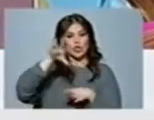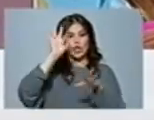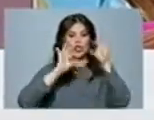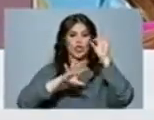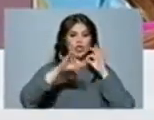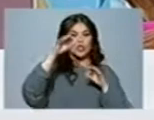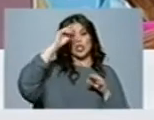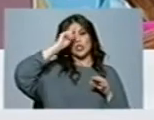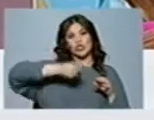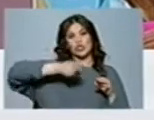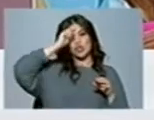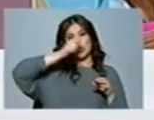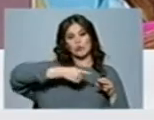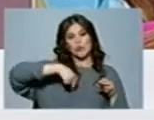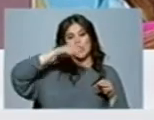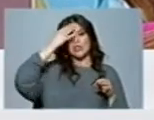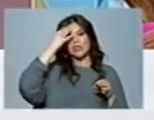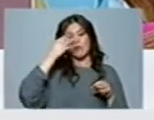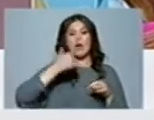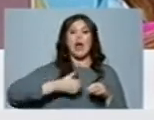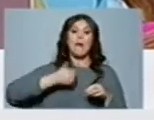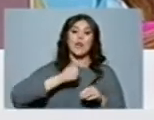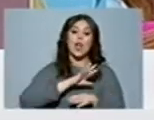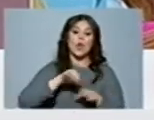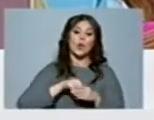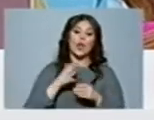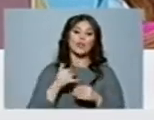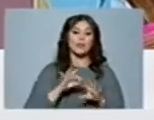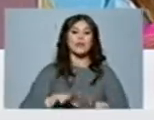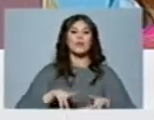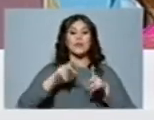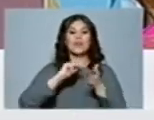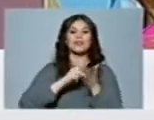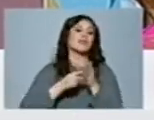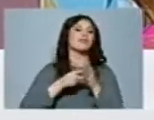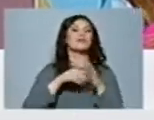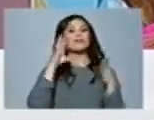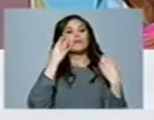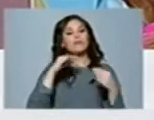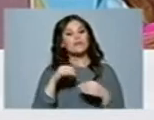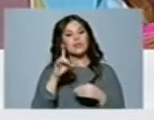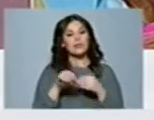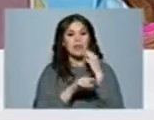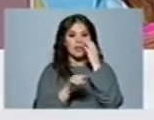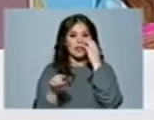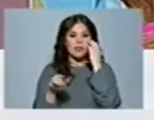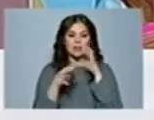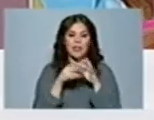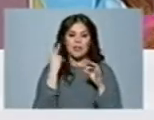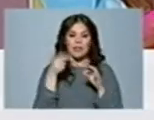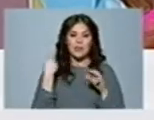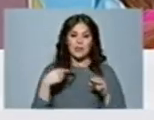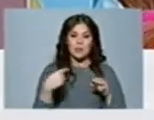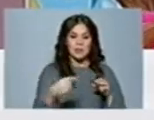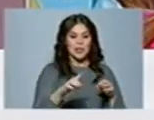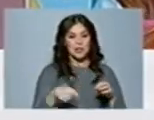aqueles que nós achamos que um deles se enquadram melhor, para depois eles evoluírem com as técnicas que nós lhes ensinamos e eles com o dia-a-dia que depois se